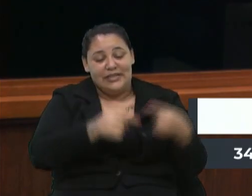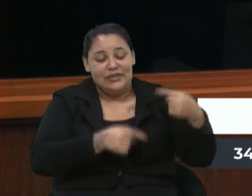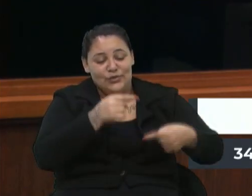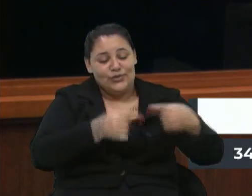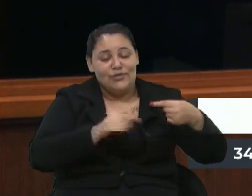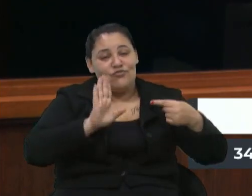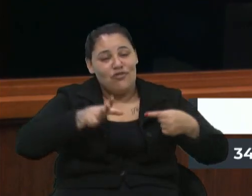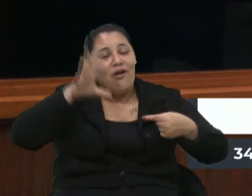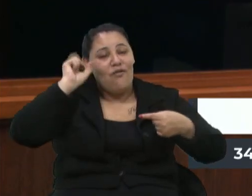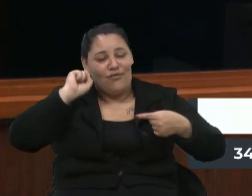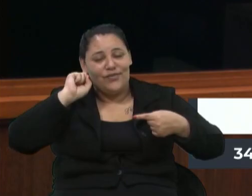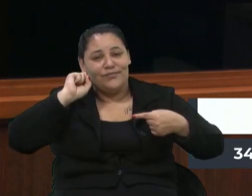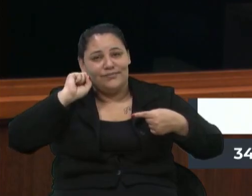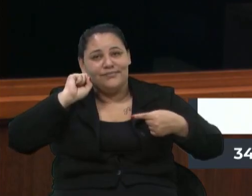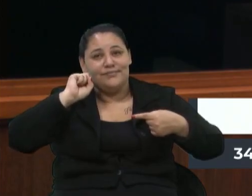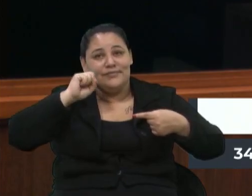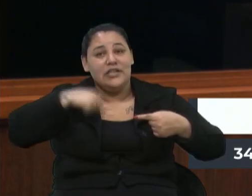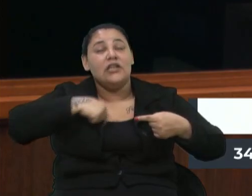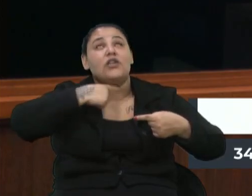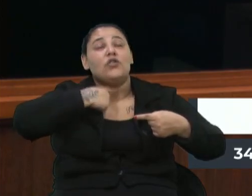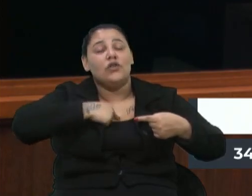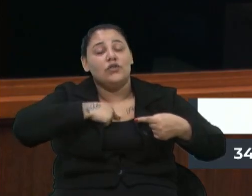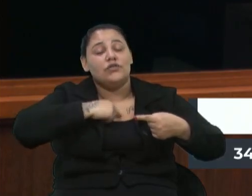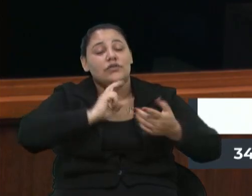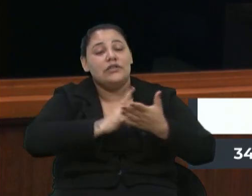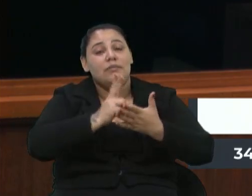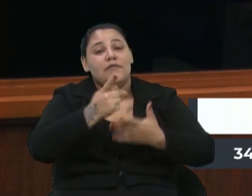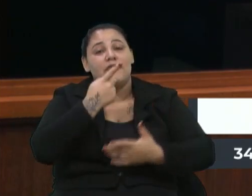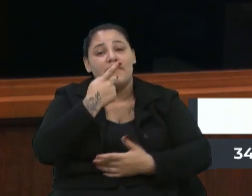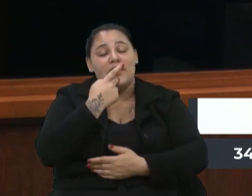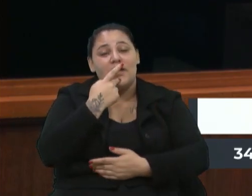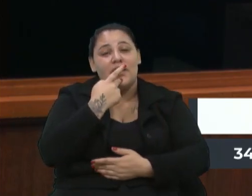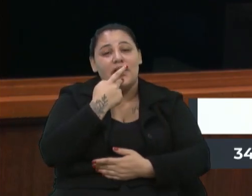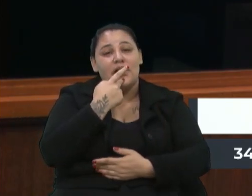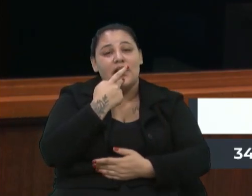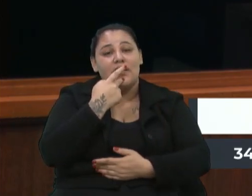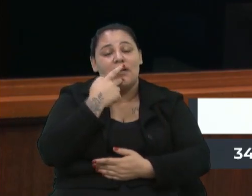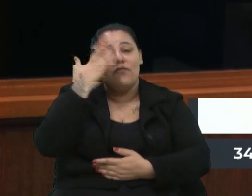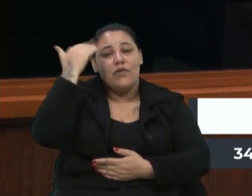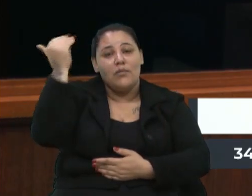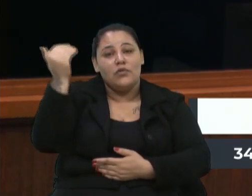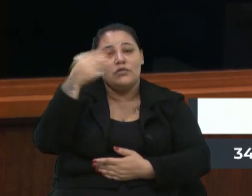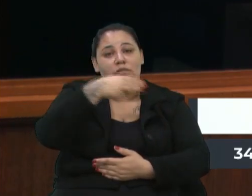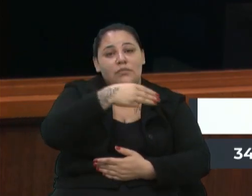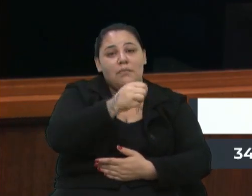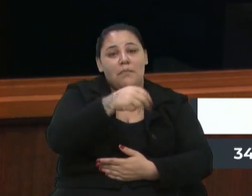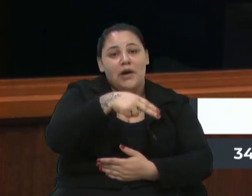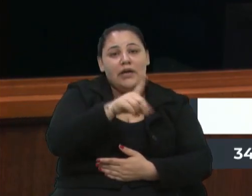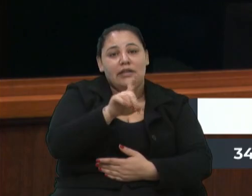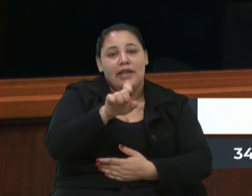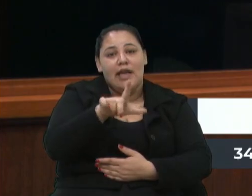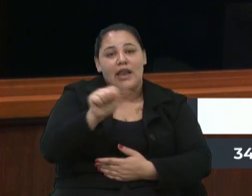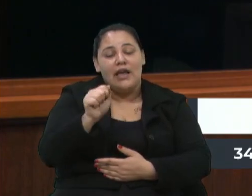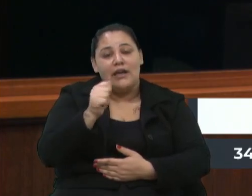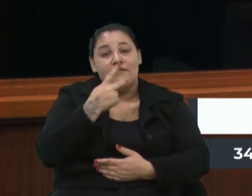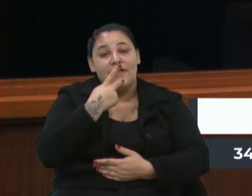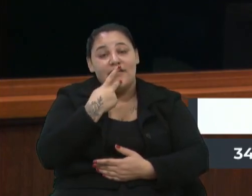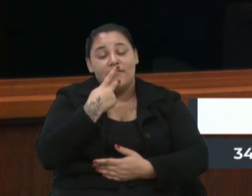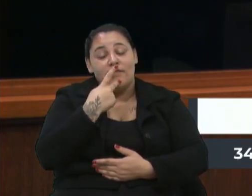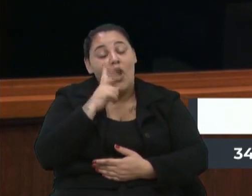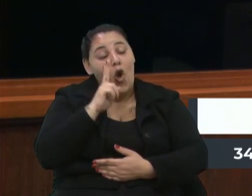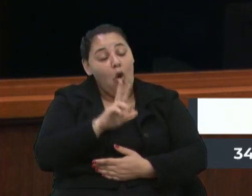é momento, e eu gosto sempre de citar o Mandela, que ele dizia assim: olha, eu quero ajudar todo